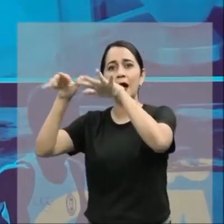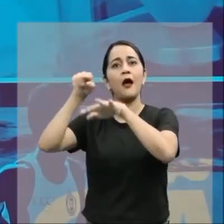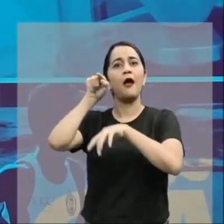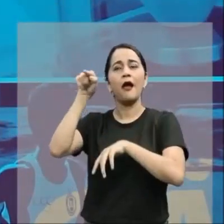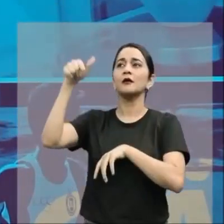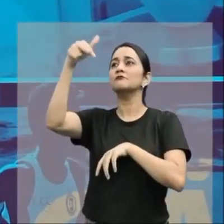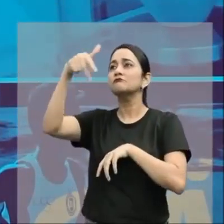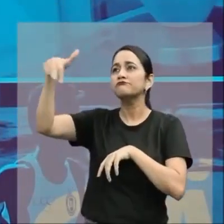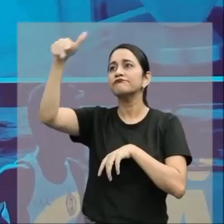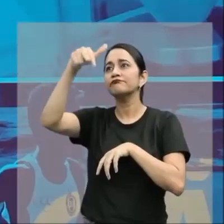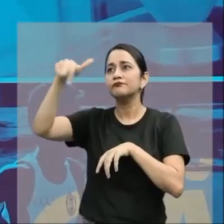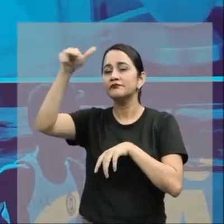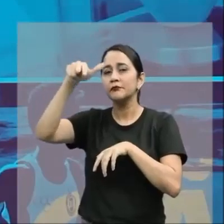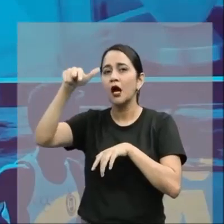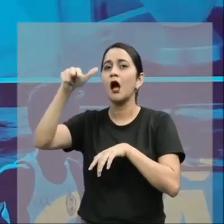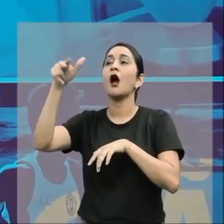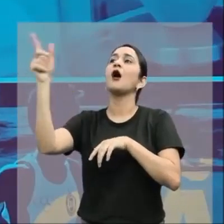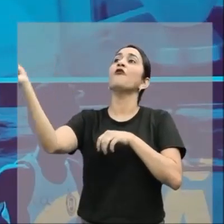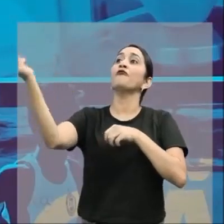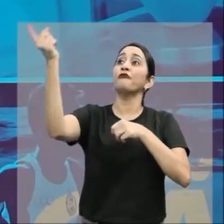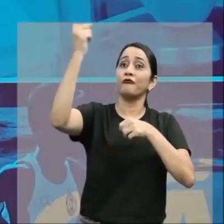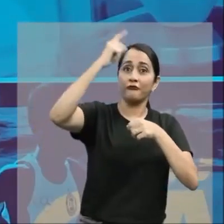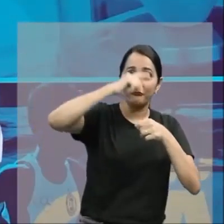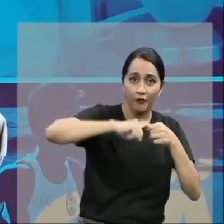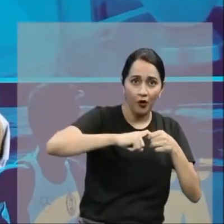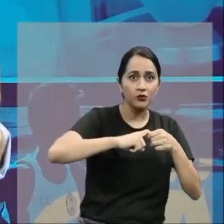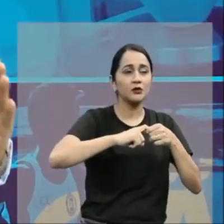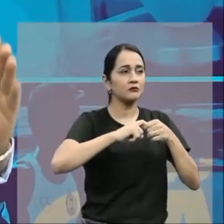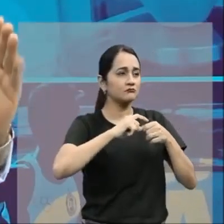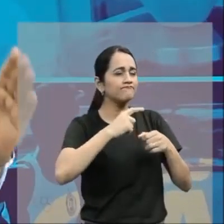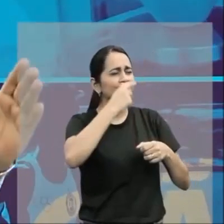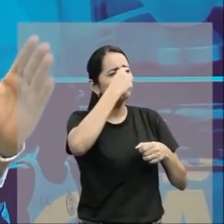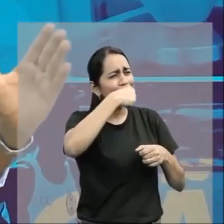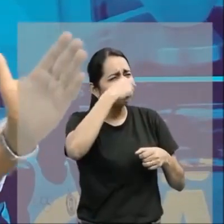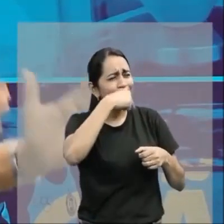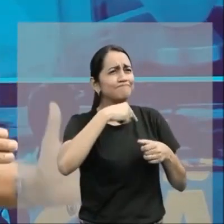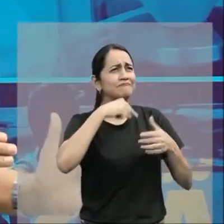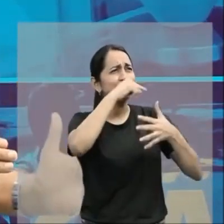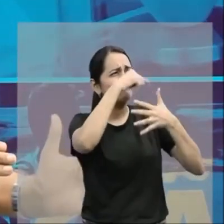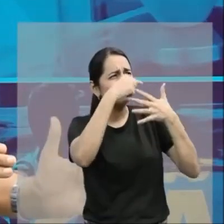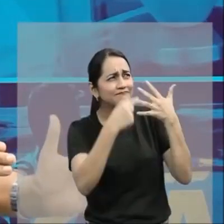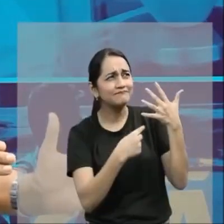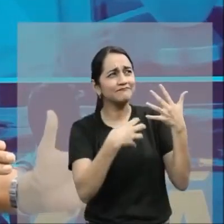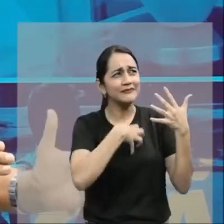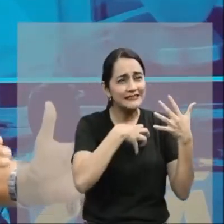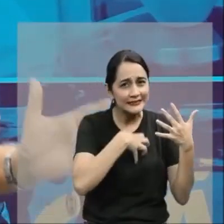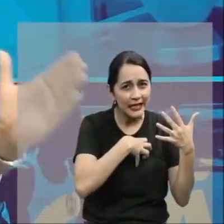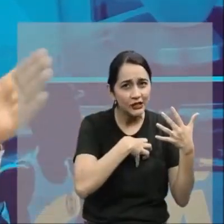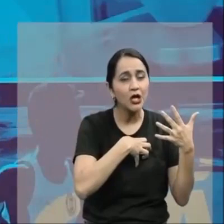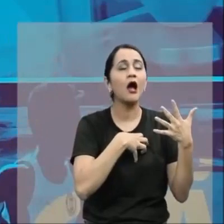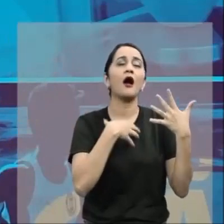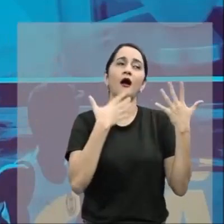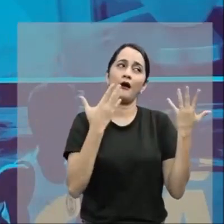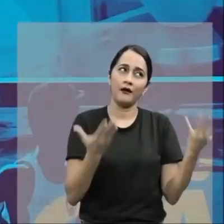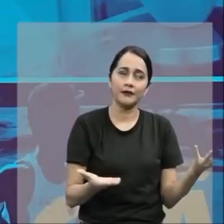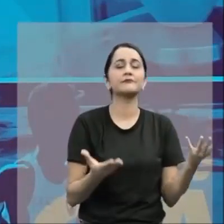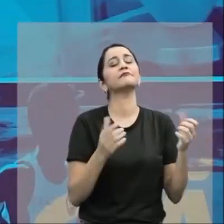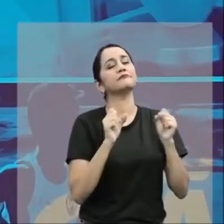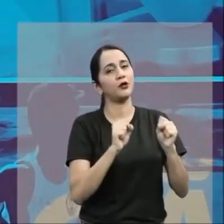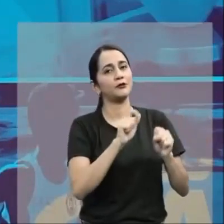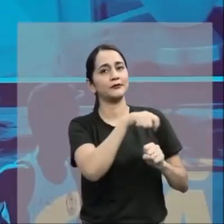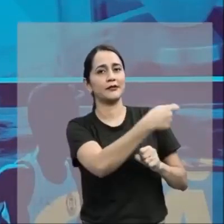outros países, mais o quadro clínico, ele é considerado um caso suspeito em potencial. Mas também o